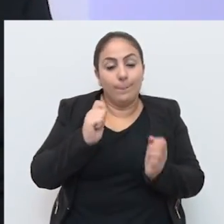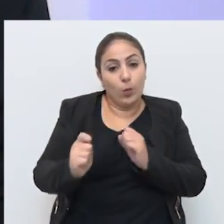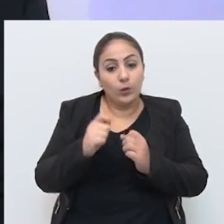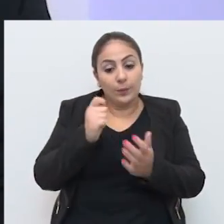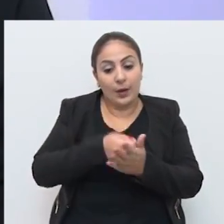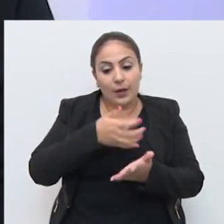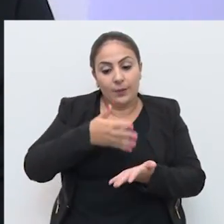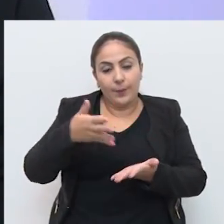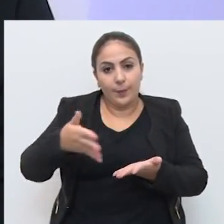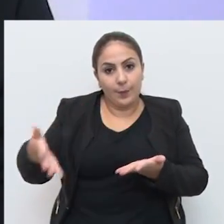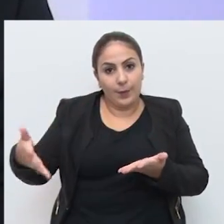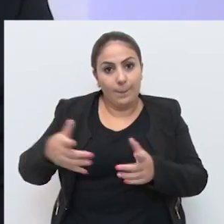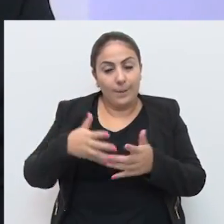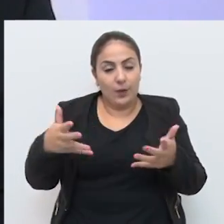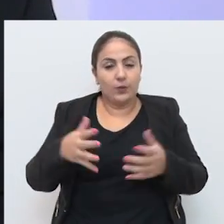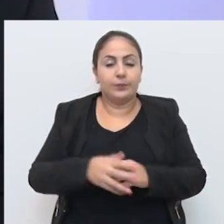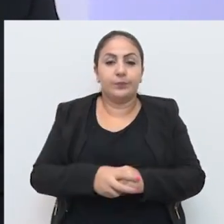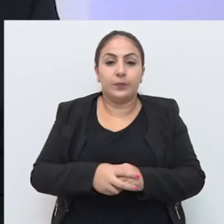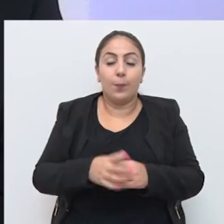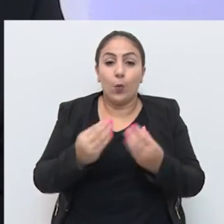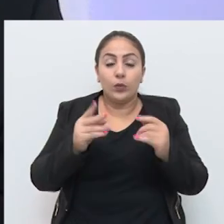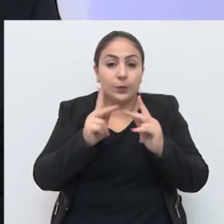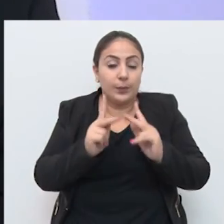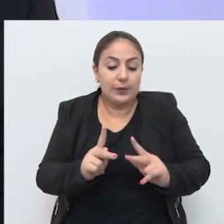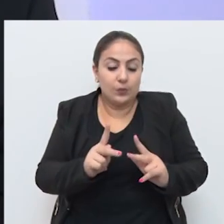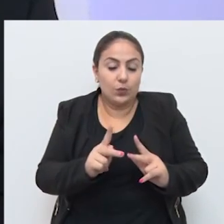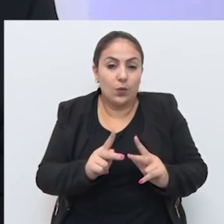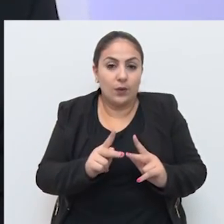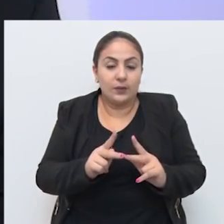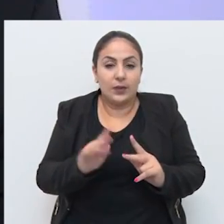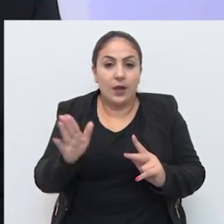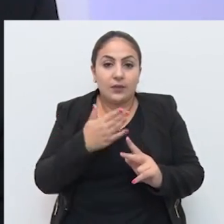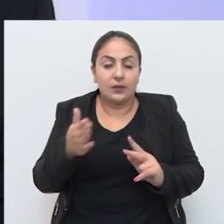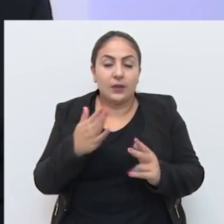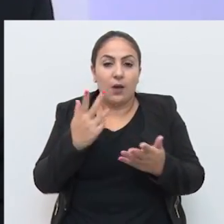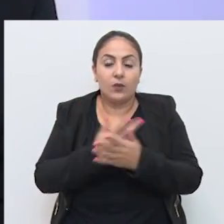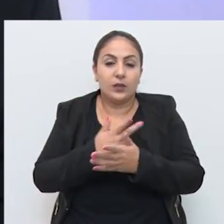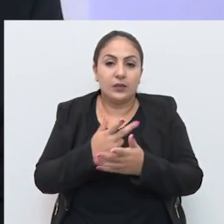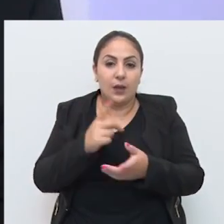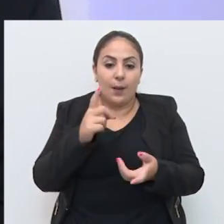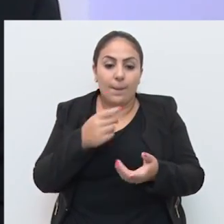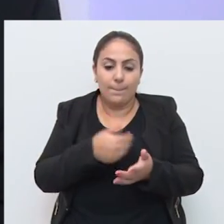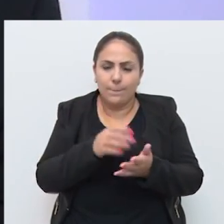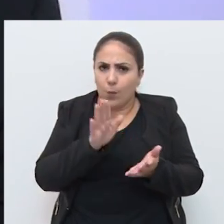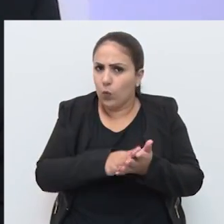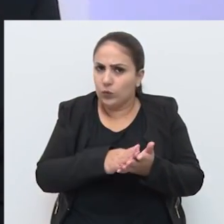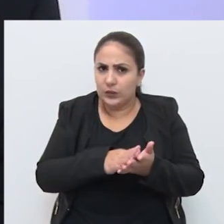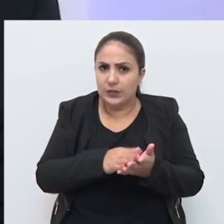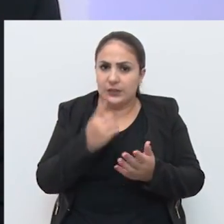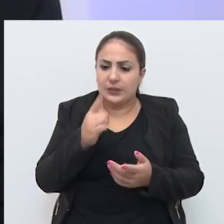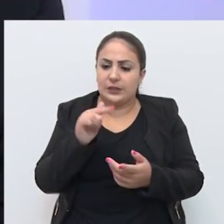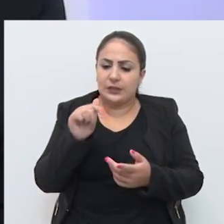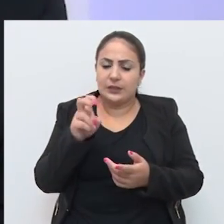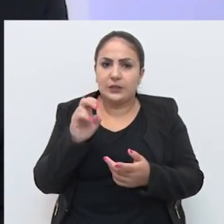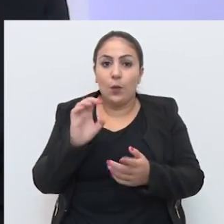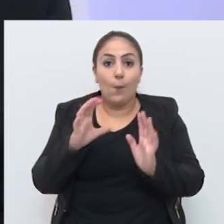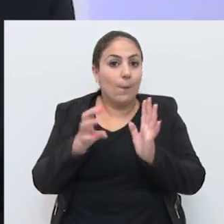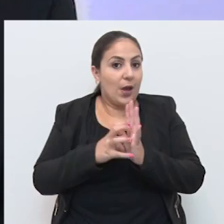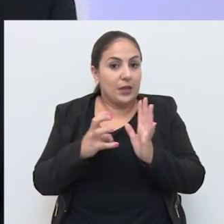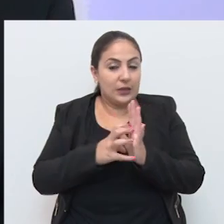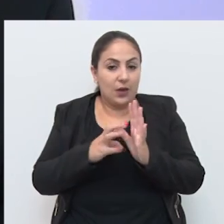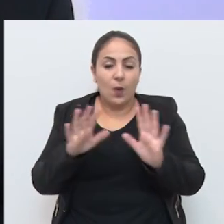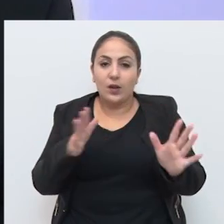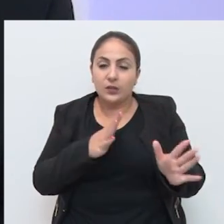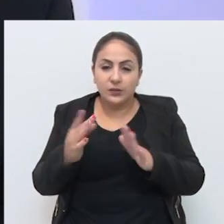maiores. A maioria das pessoas acaba tendo essa multa de 165 por padrão e, além